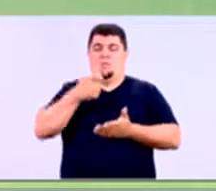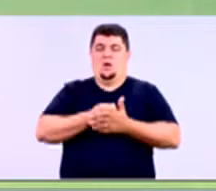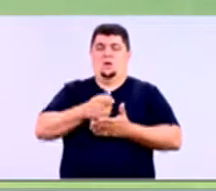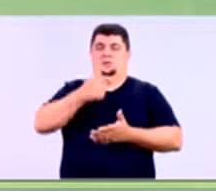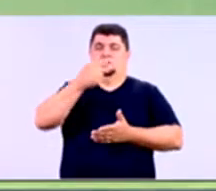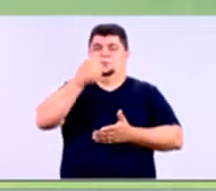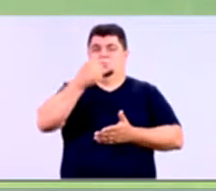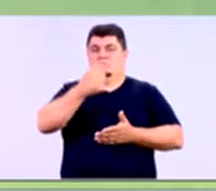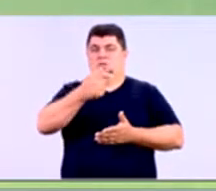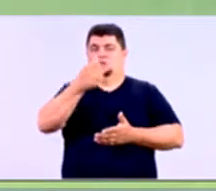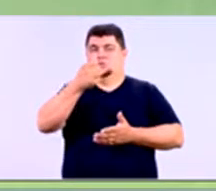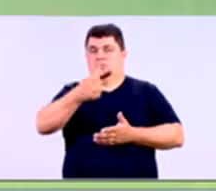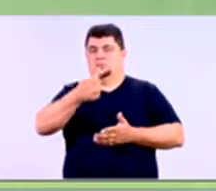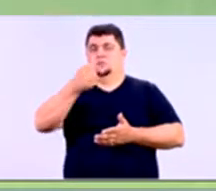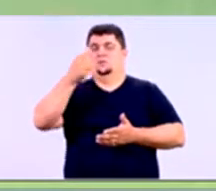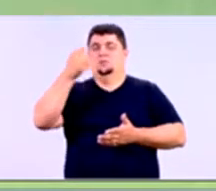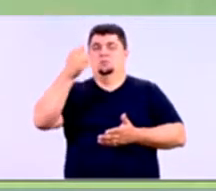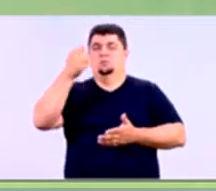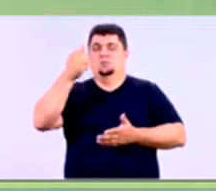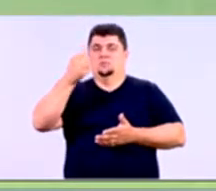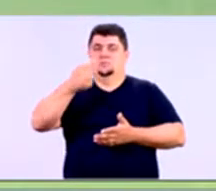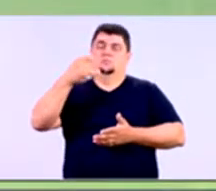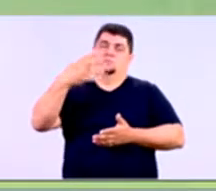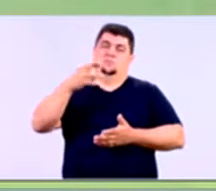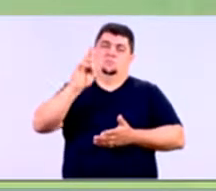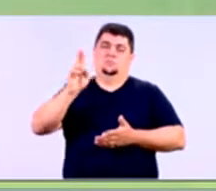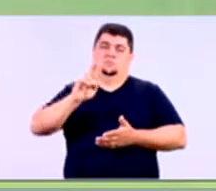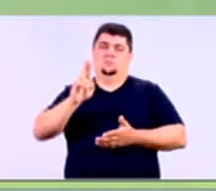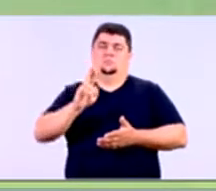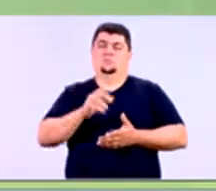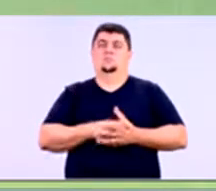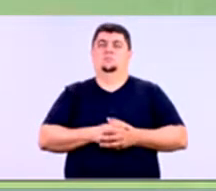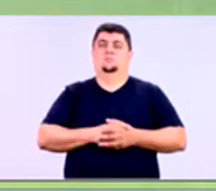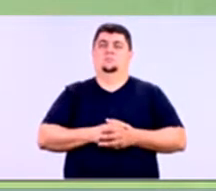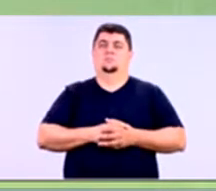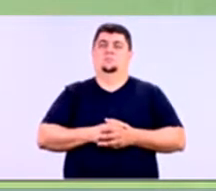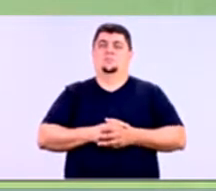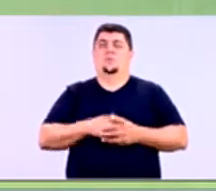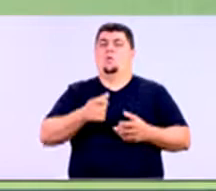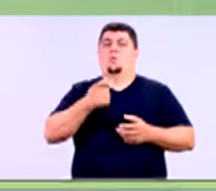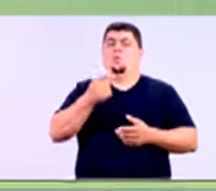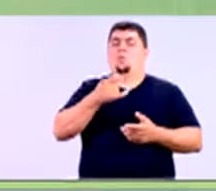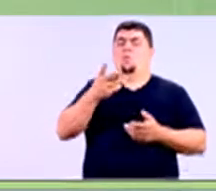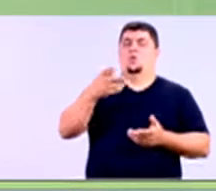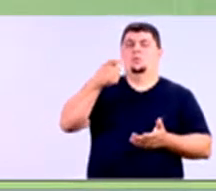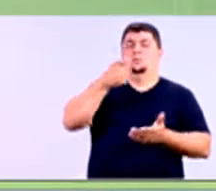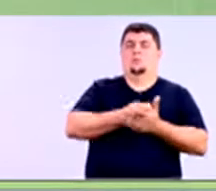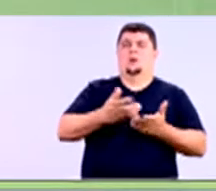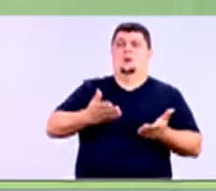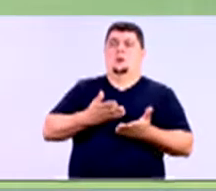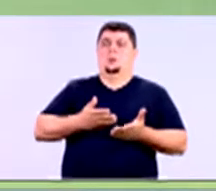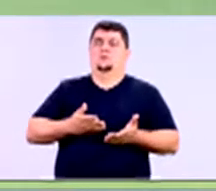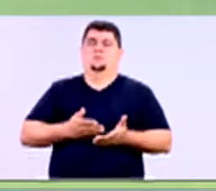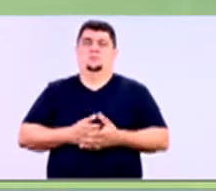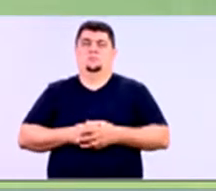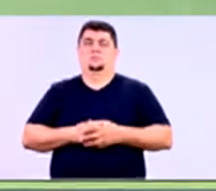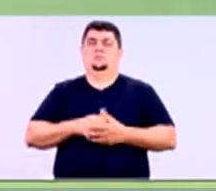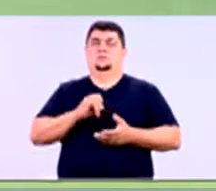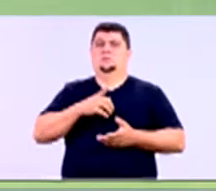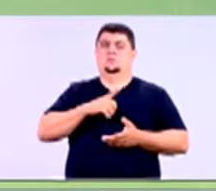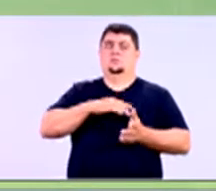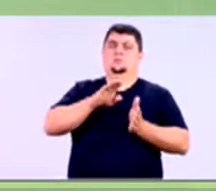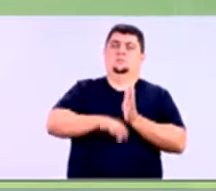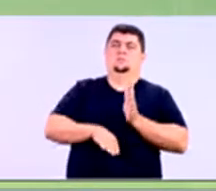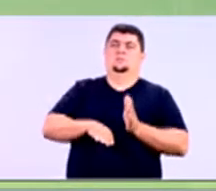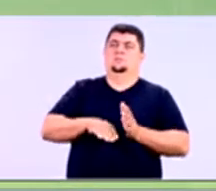336. Qual o valor do resgate? Quanto que eu vou pagar ou receber se eu tivesse desconto? Então,